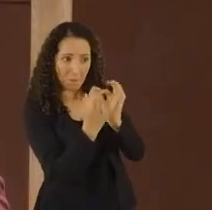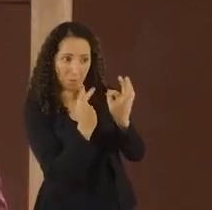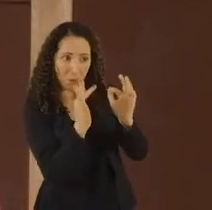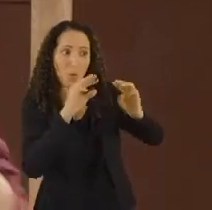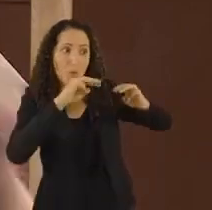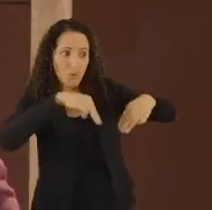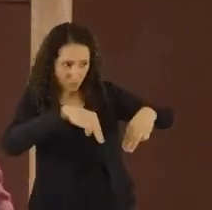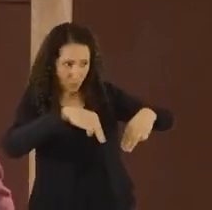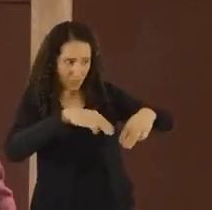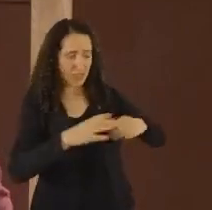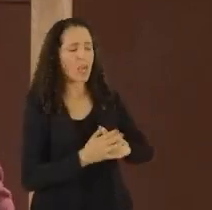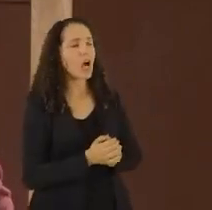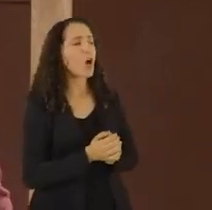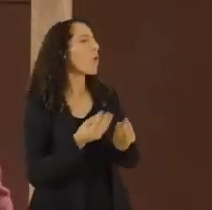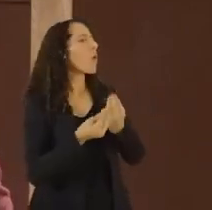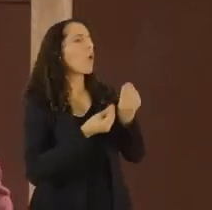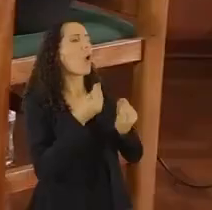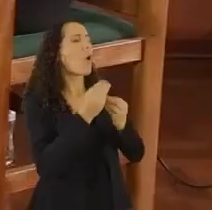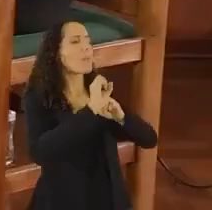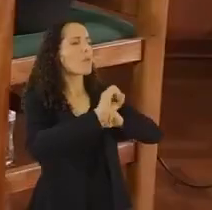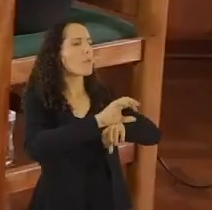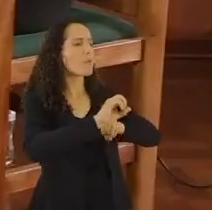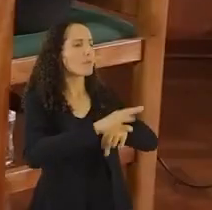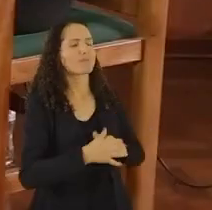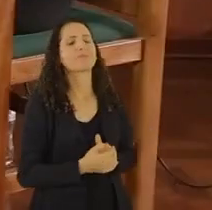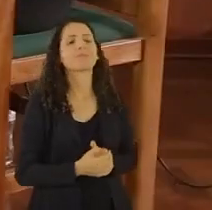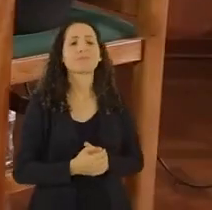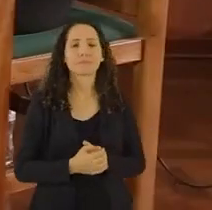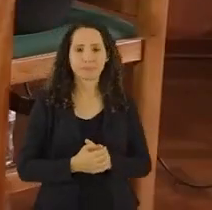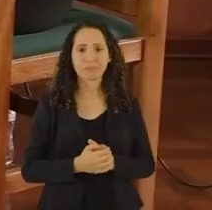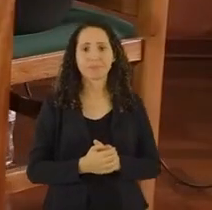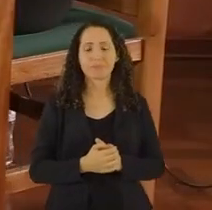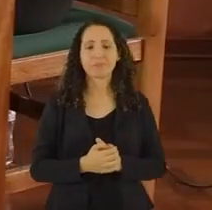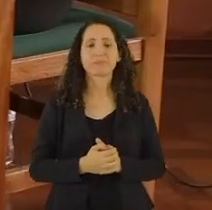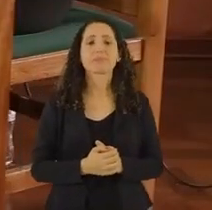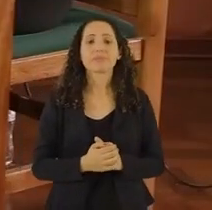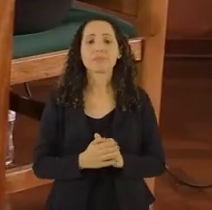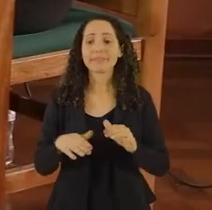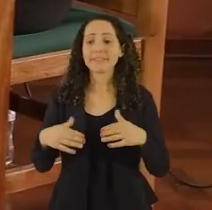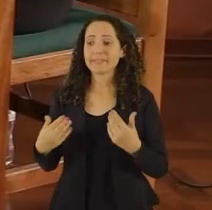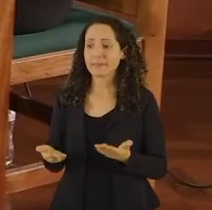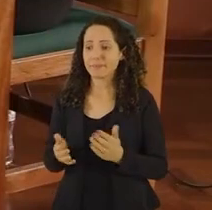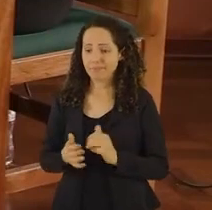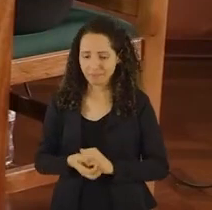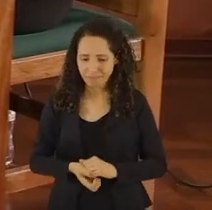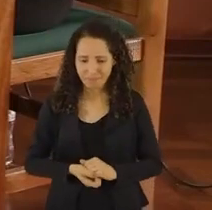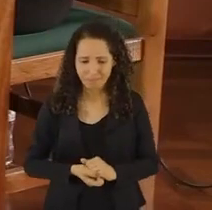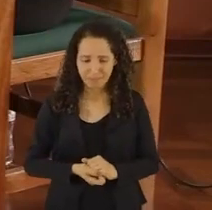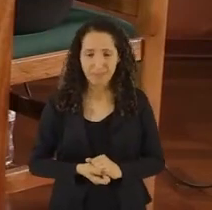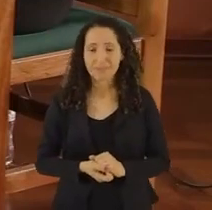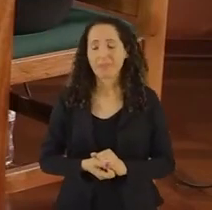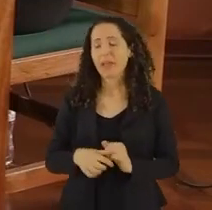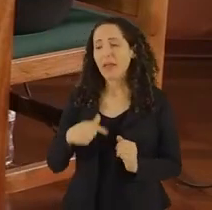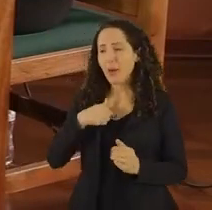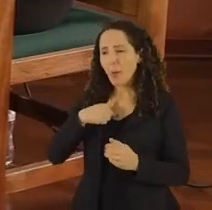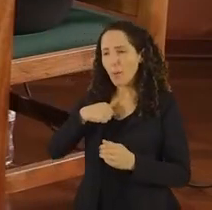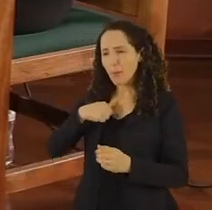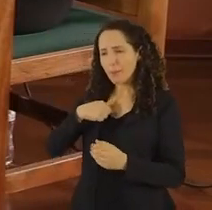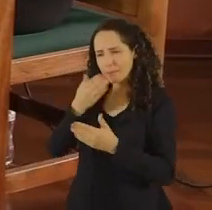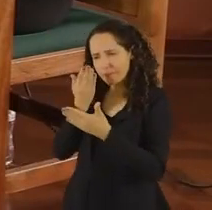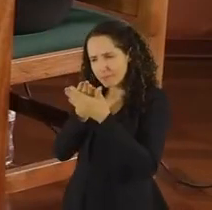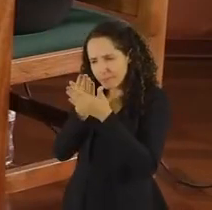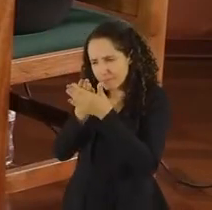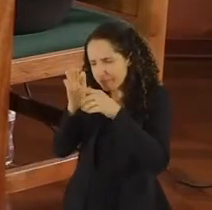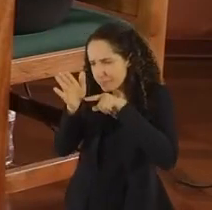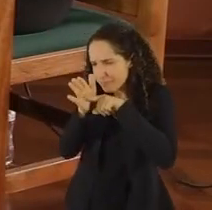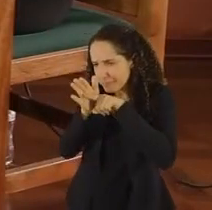futuro e focando assim na educação e olha a luz como Historiador a e o